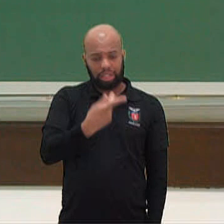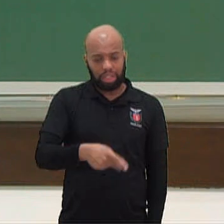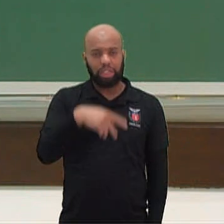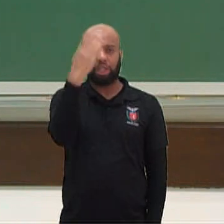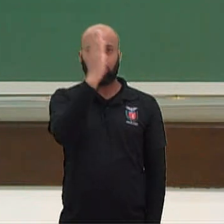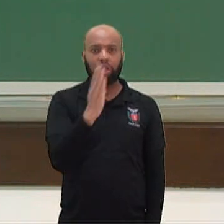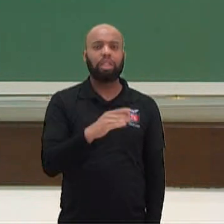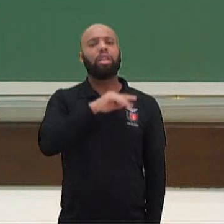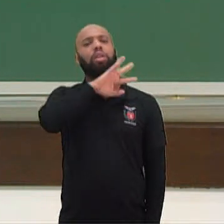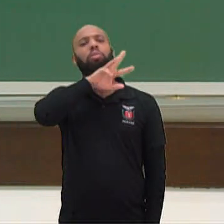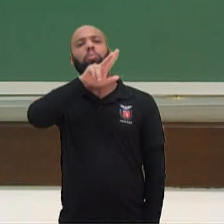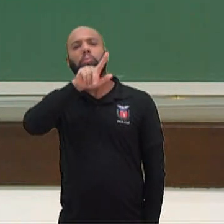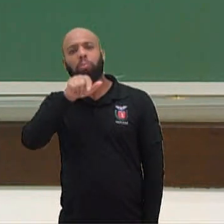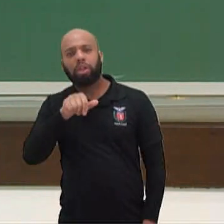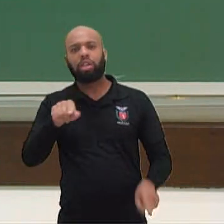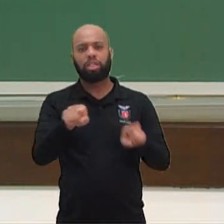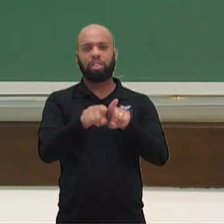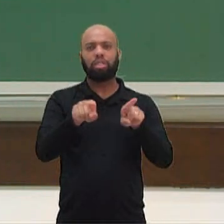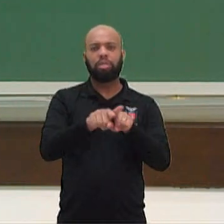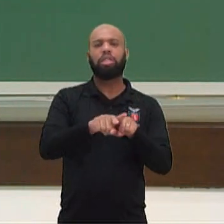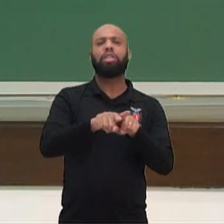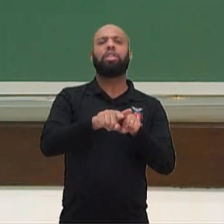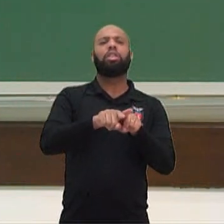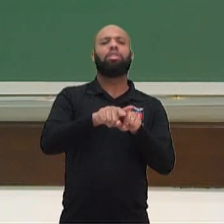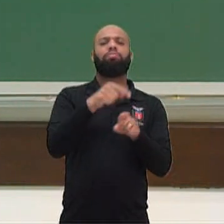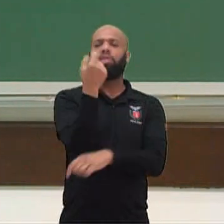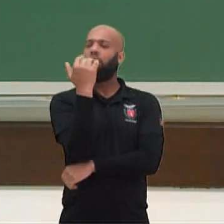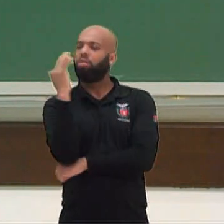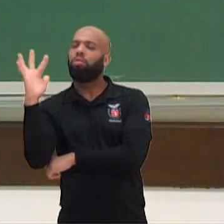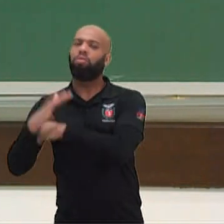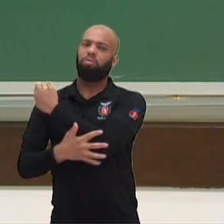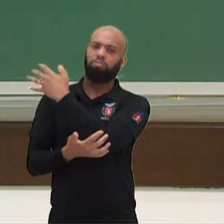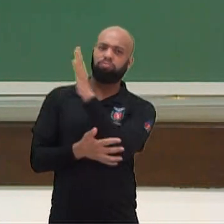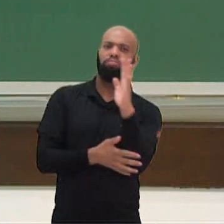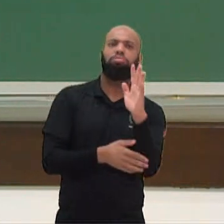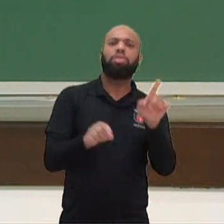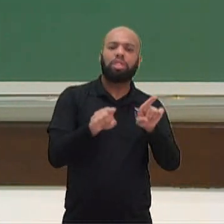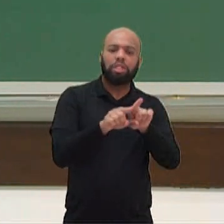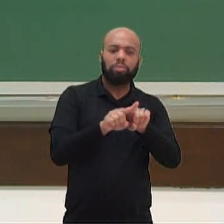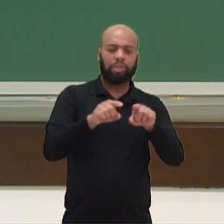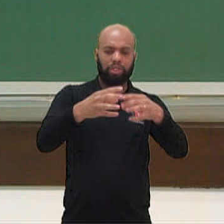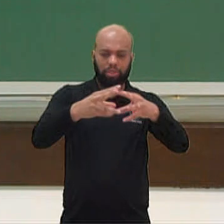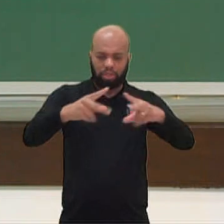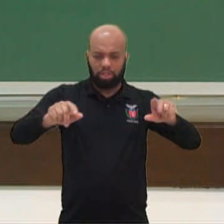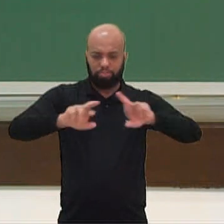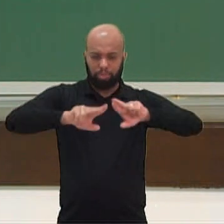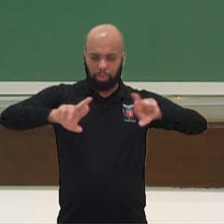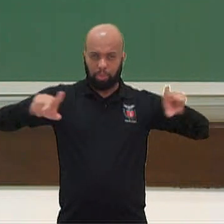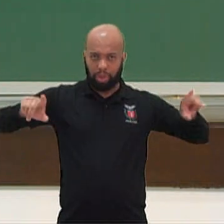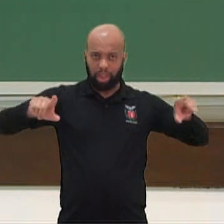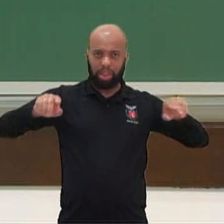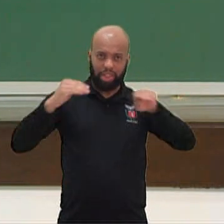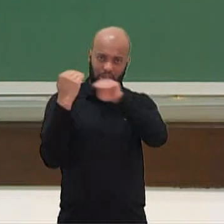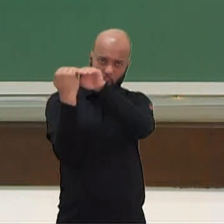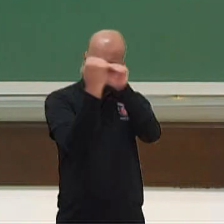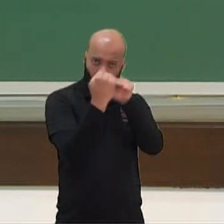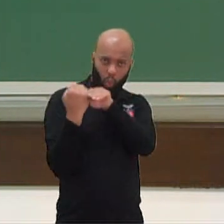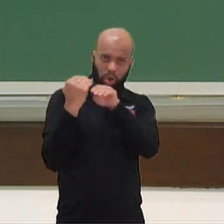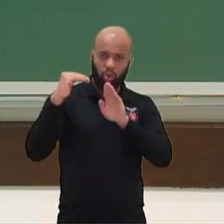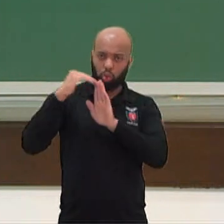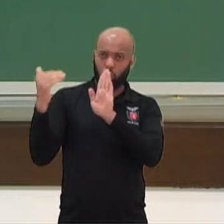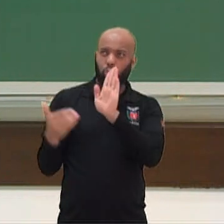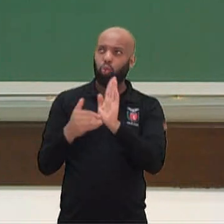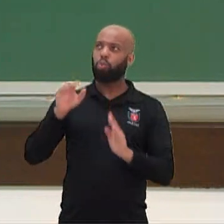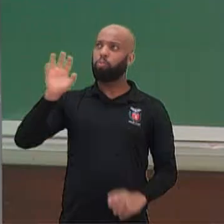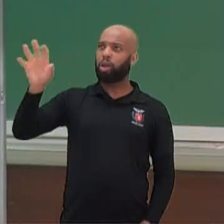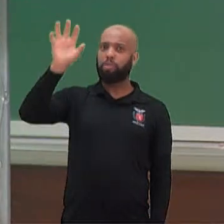fauna, flora, de minérios. Então, toda essa diversidade, ela não é homogênea, ela não é igual em todas as